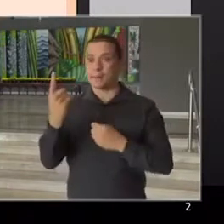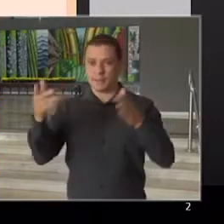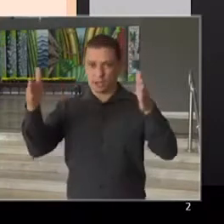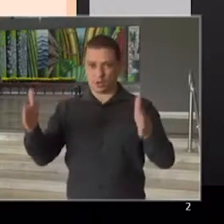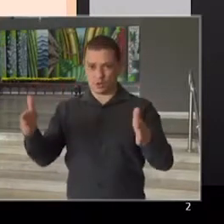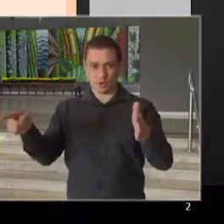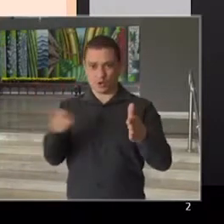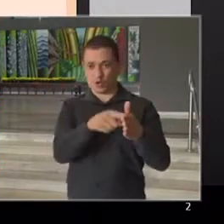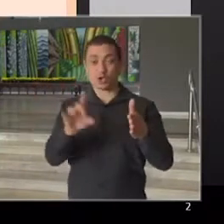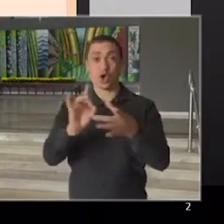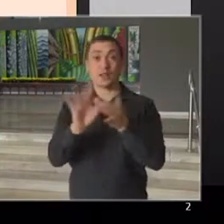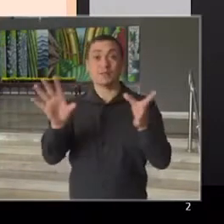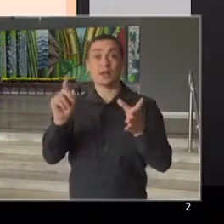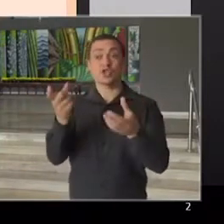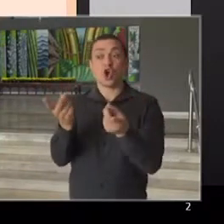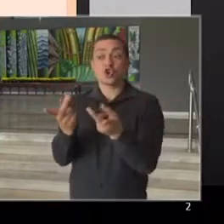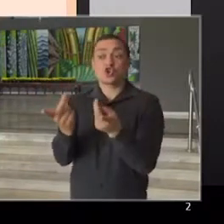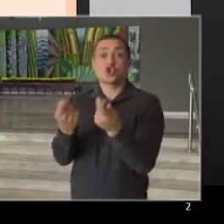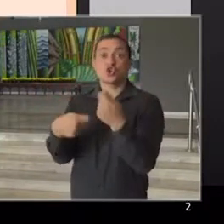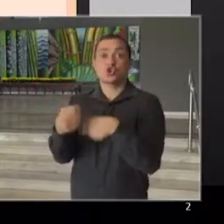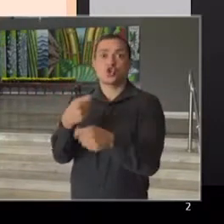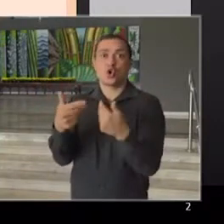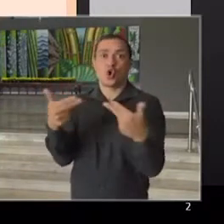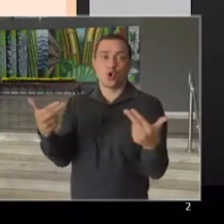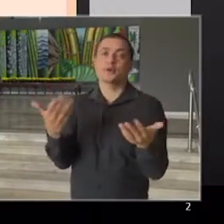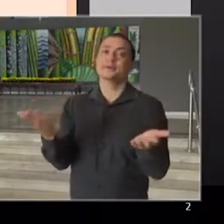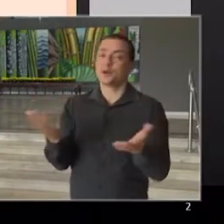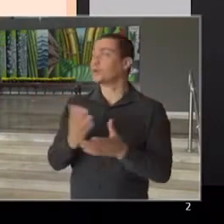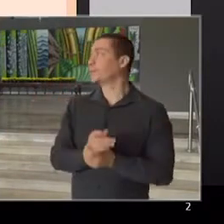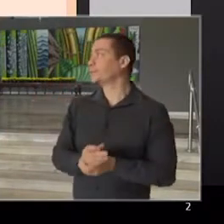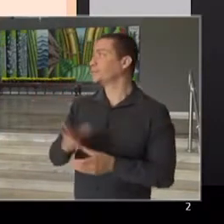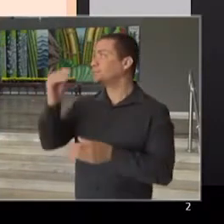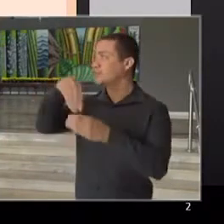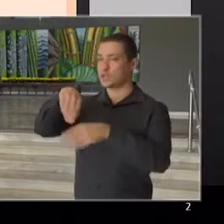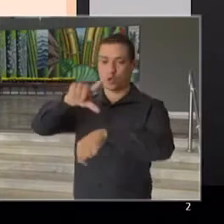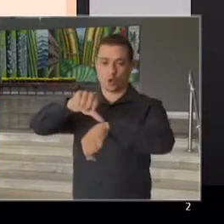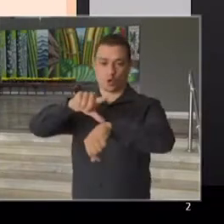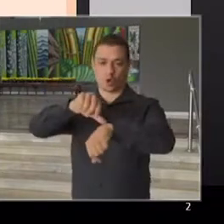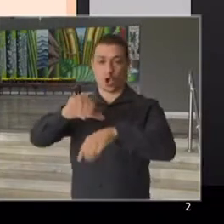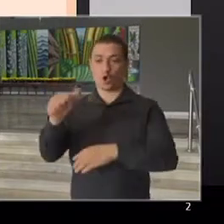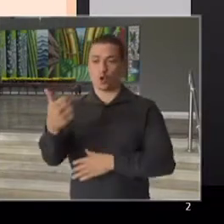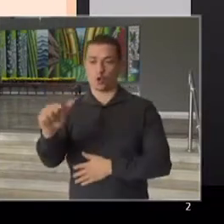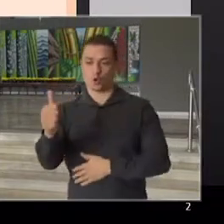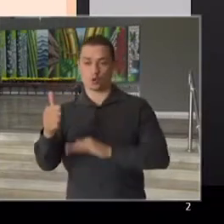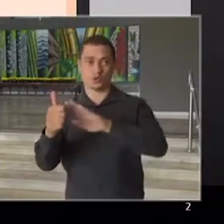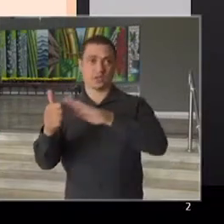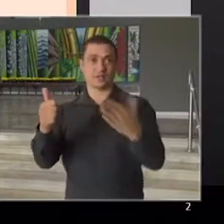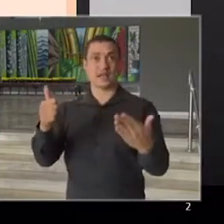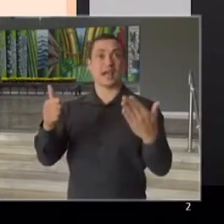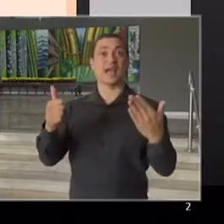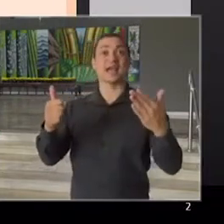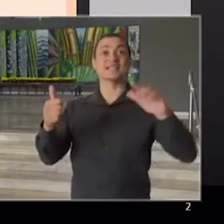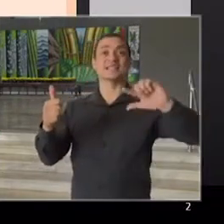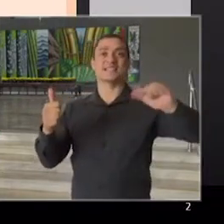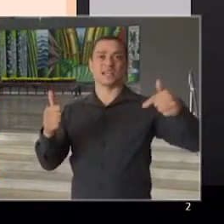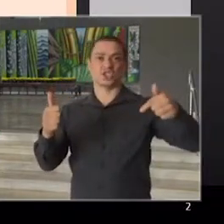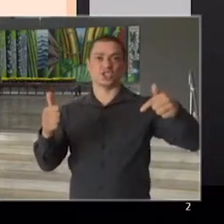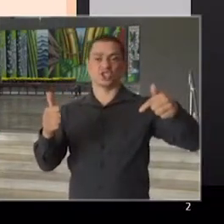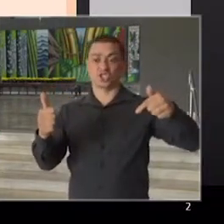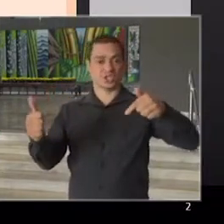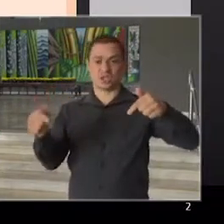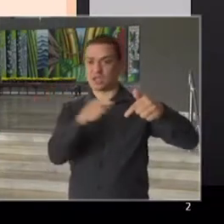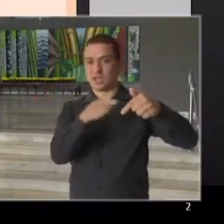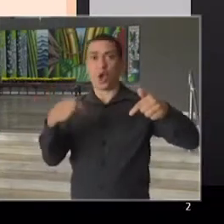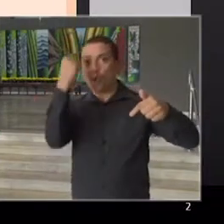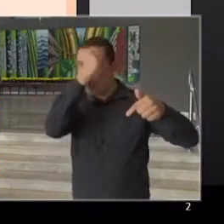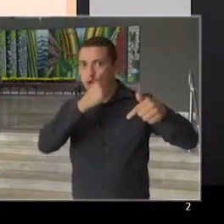na liberação de atividades comerciais. Então, nós temos aqui o horário das 11 às 19, são 8 horas. É